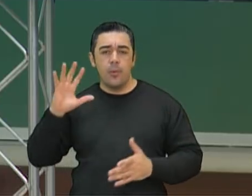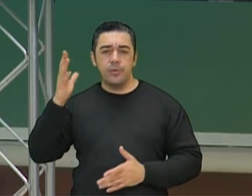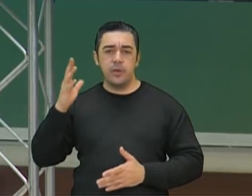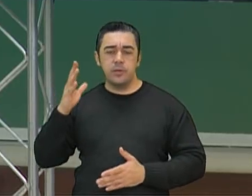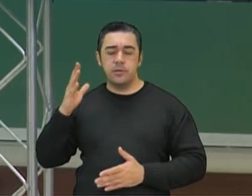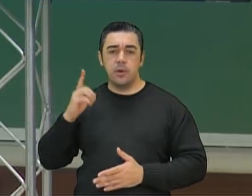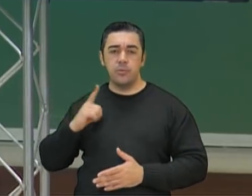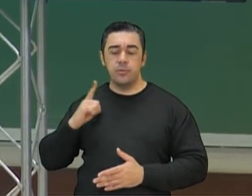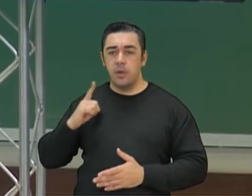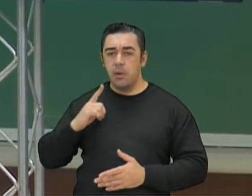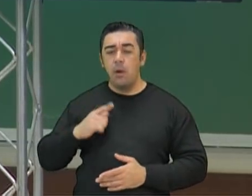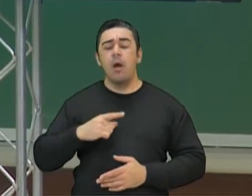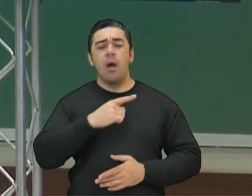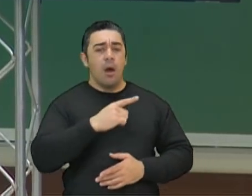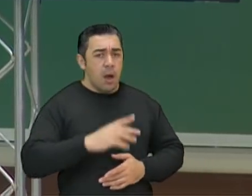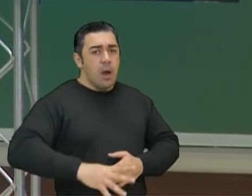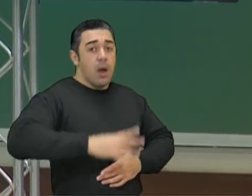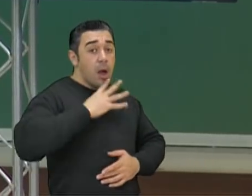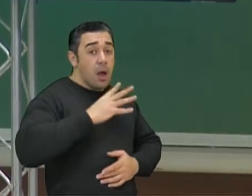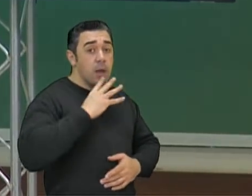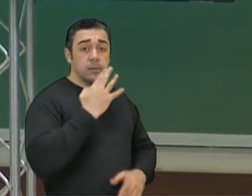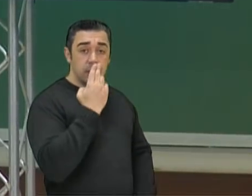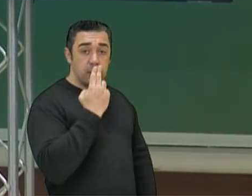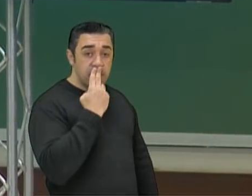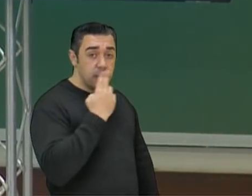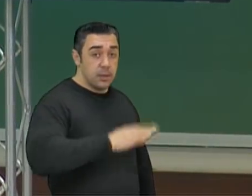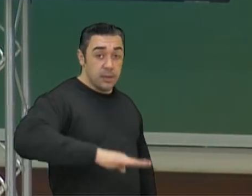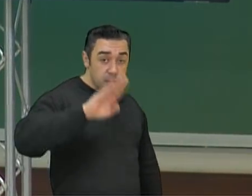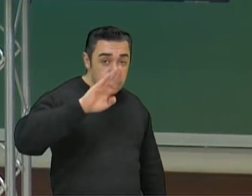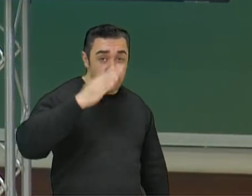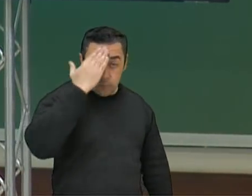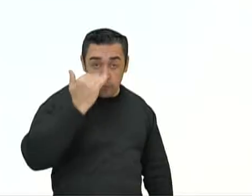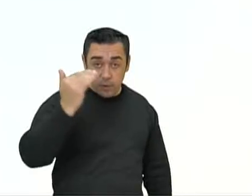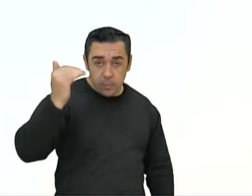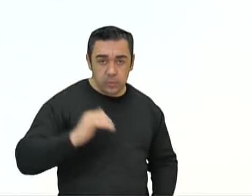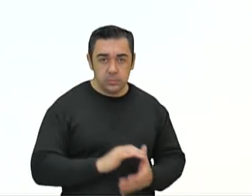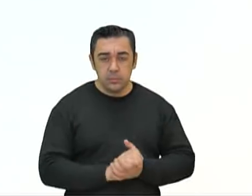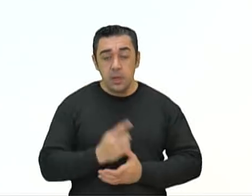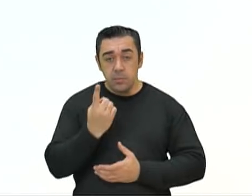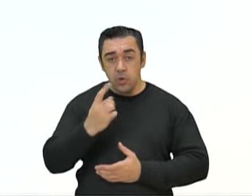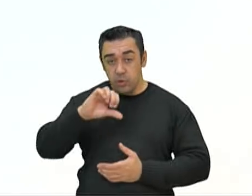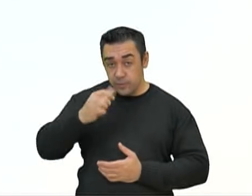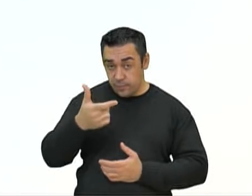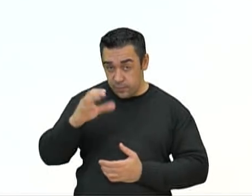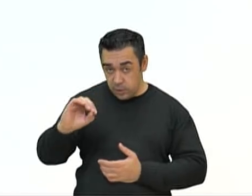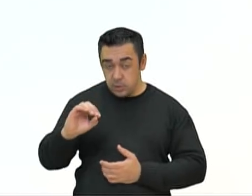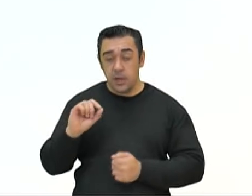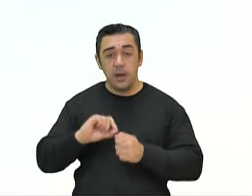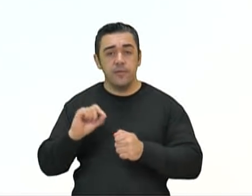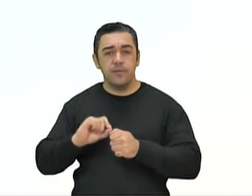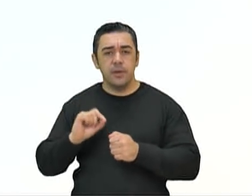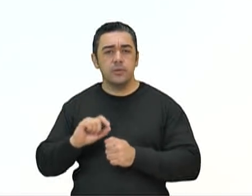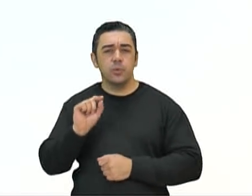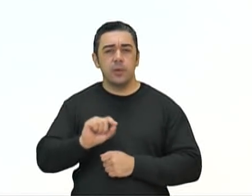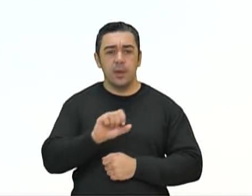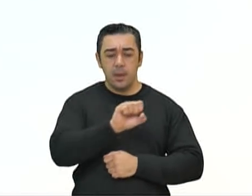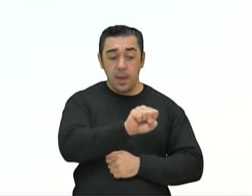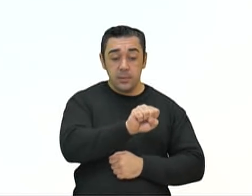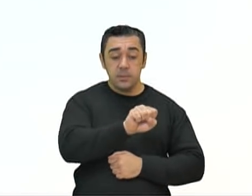deu popularidade para o Hitler. Ainda em 1920, ele criou as